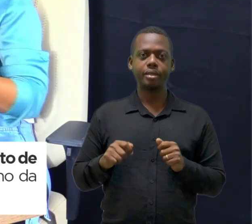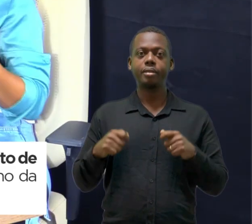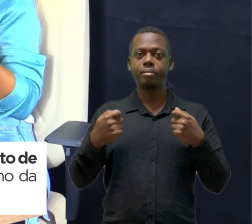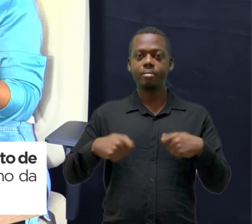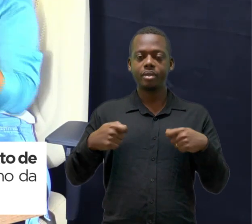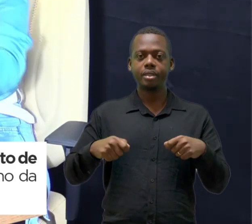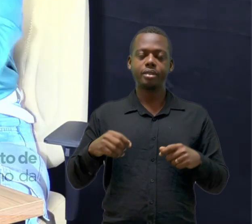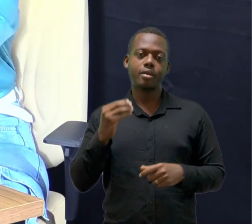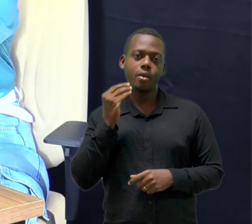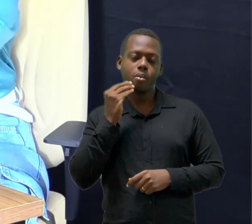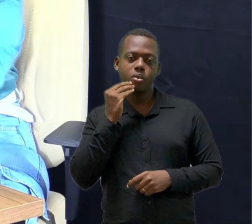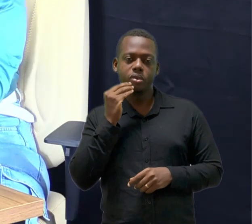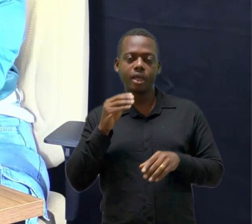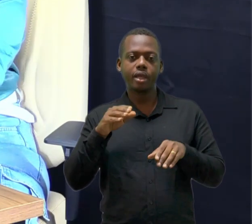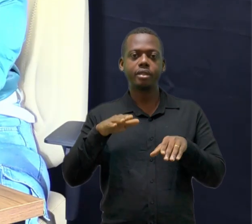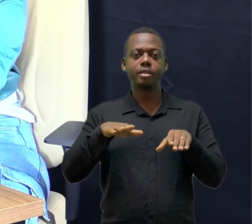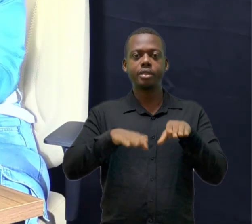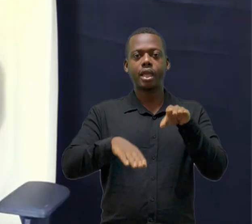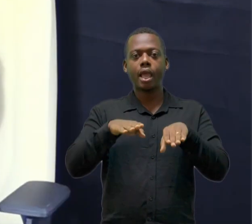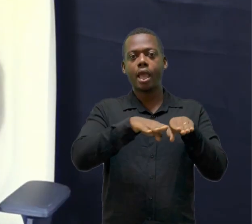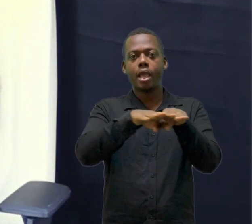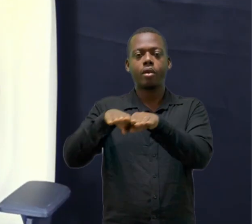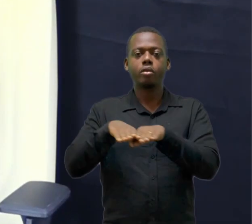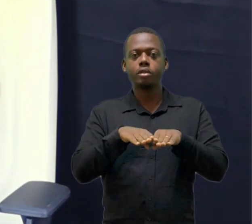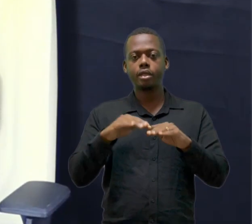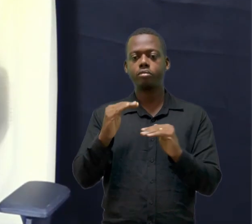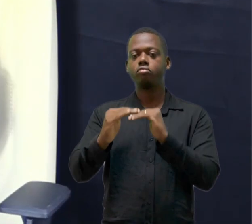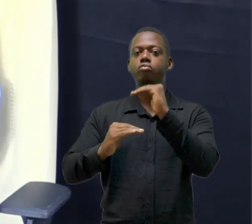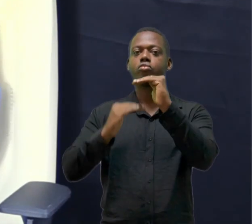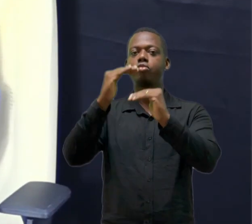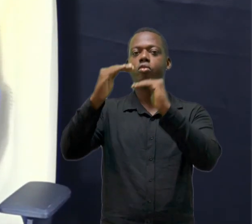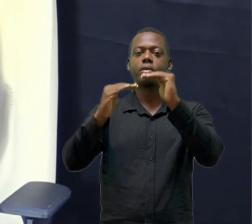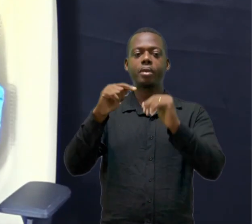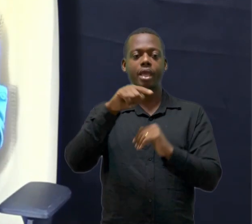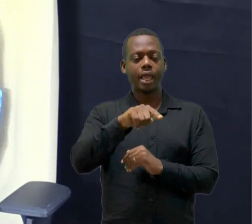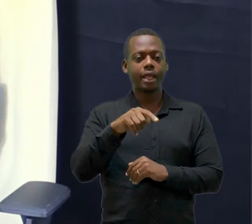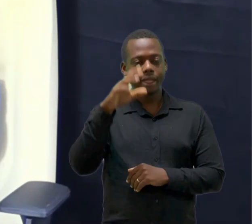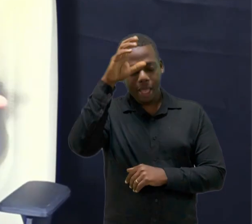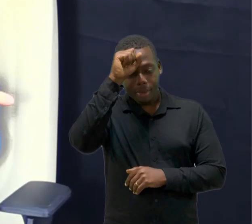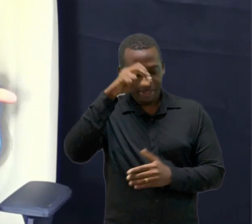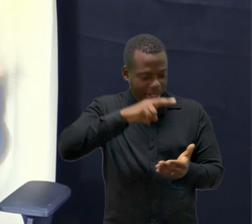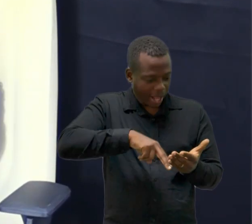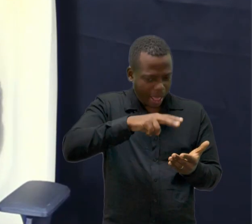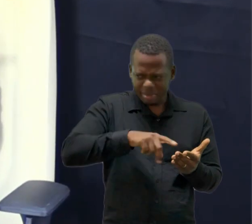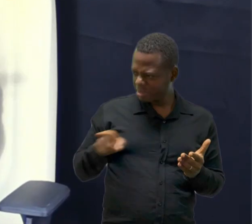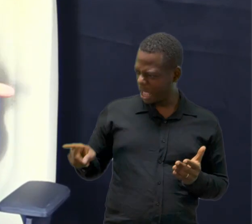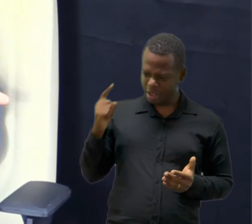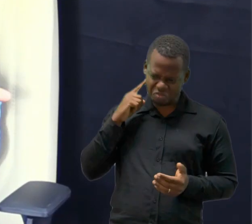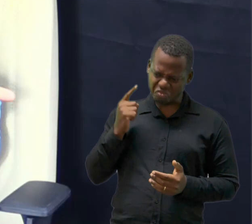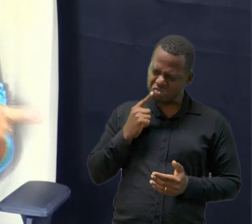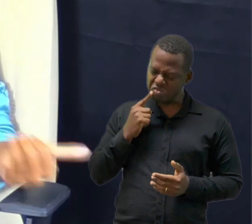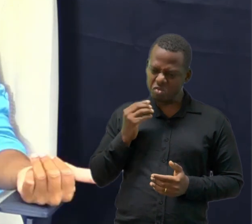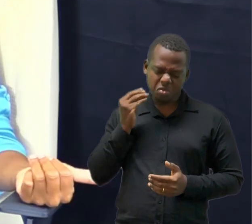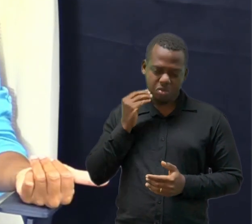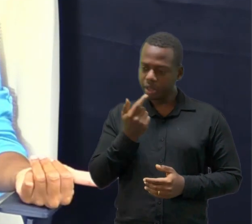a oportunidade de igualdade de se desenvolver com os outros. Sim. Porque os outros estão aprendendo a ler e você, por ele ser surdo, ele não tem a oportunidade de